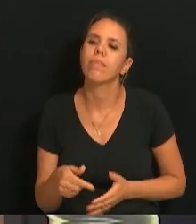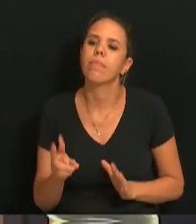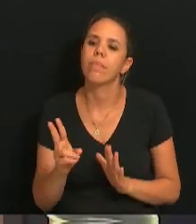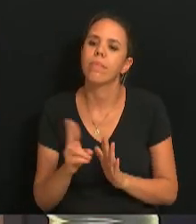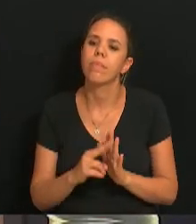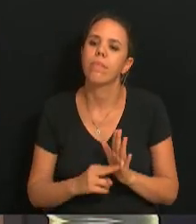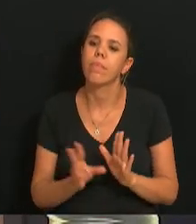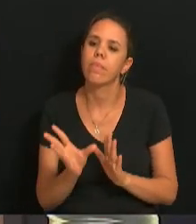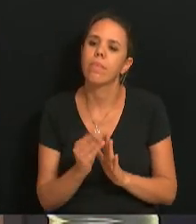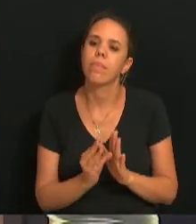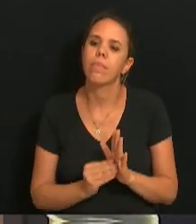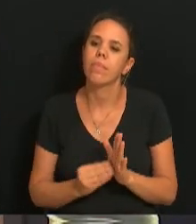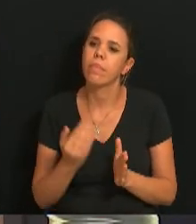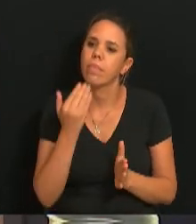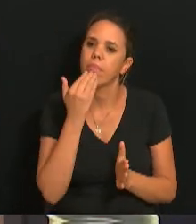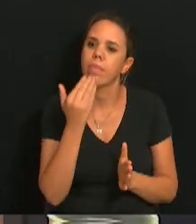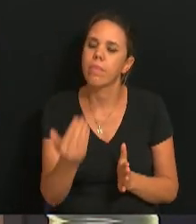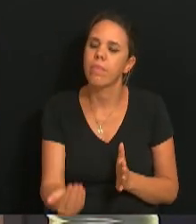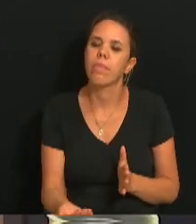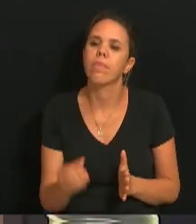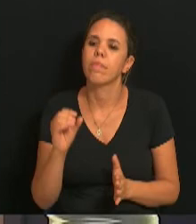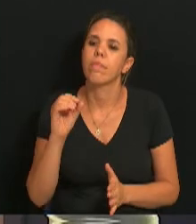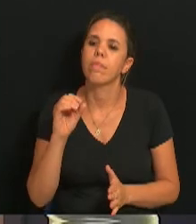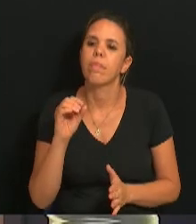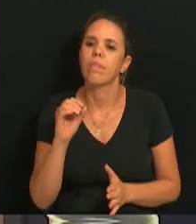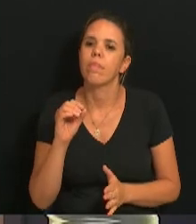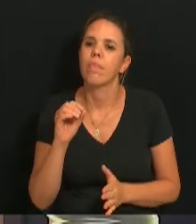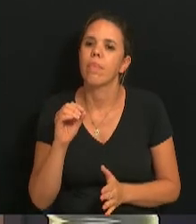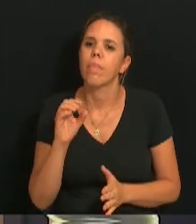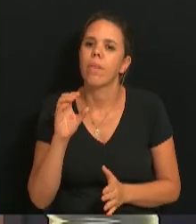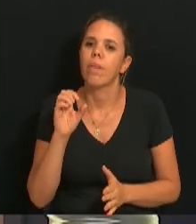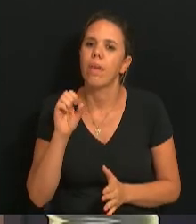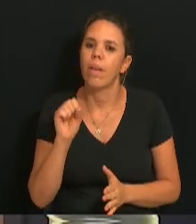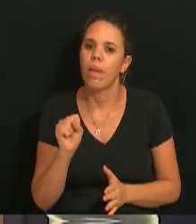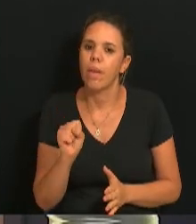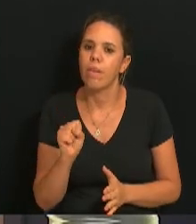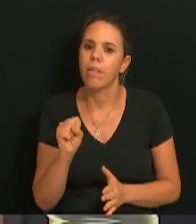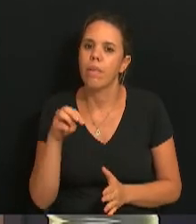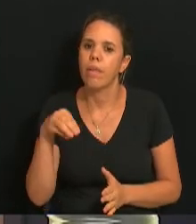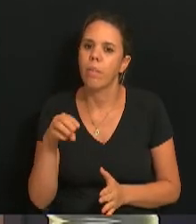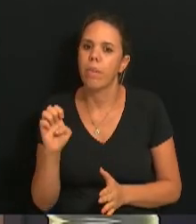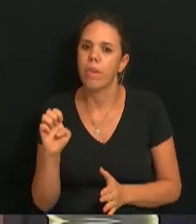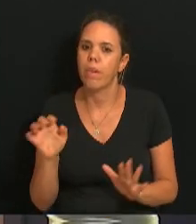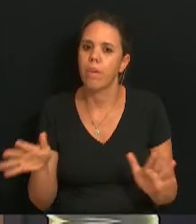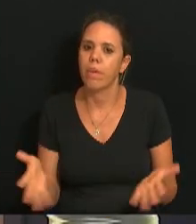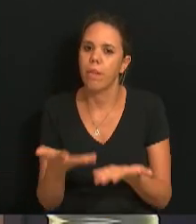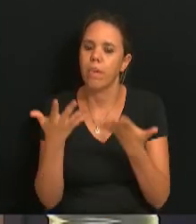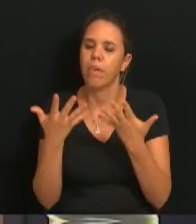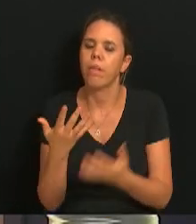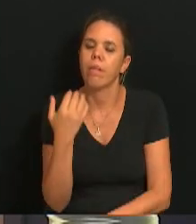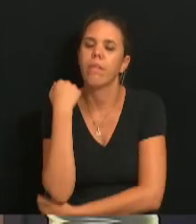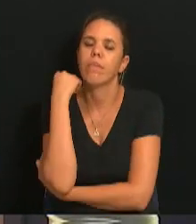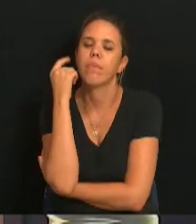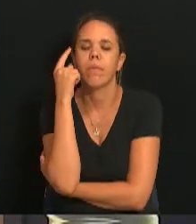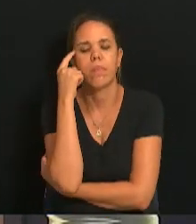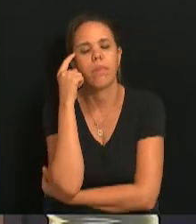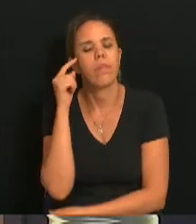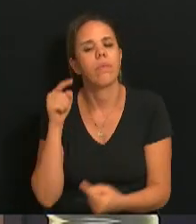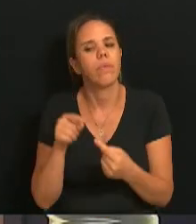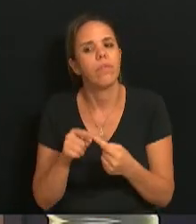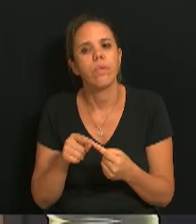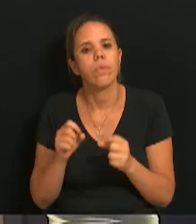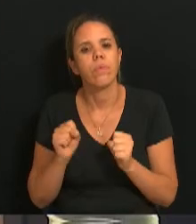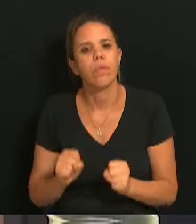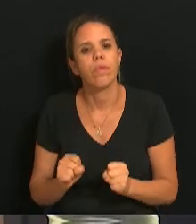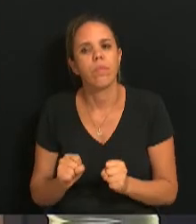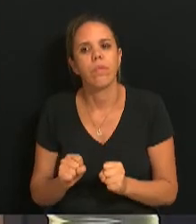agora, solicitando que a SME apresente, provocando a SME nesse sentido, e que a gente possa ter